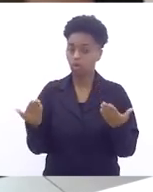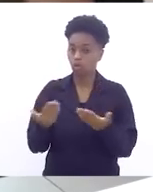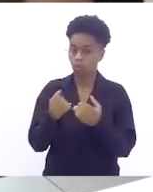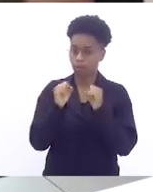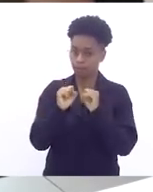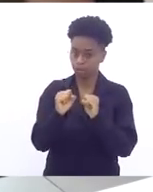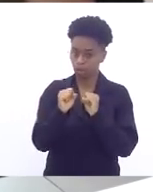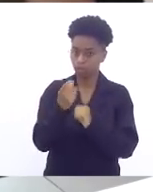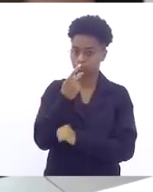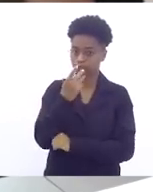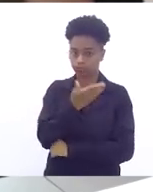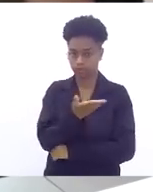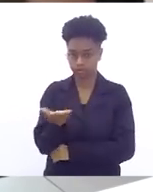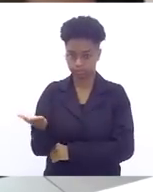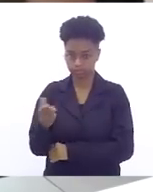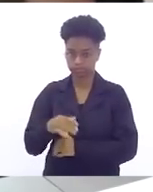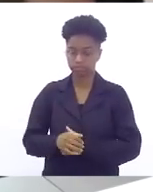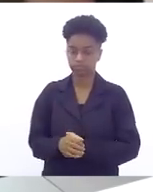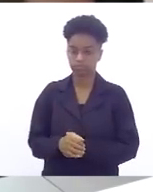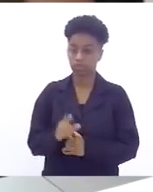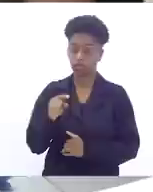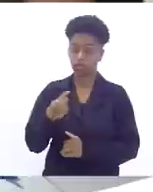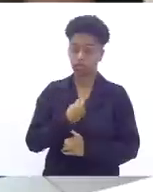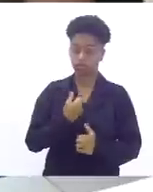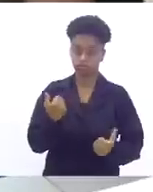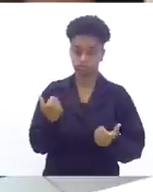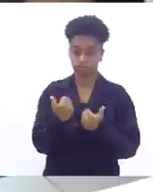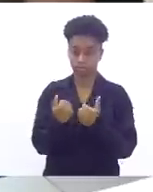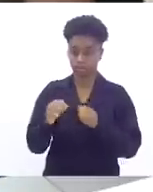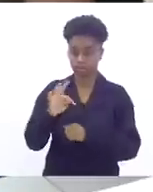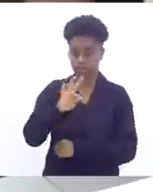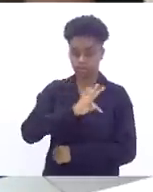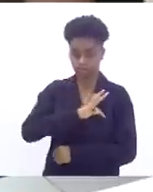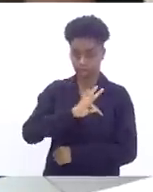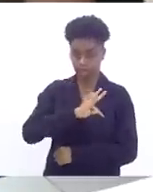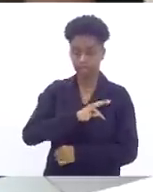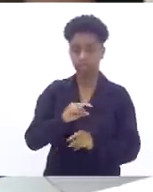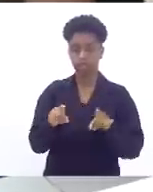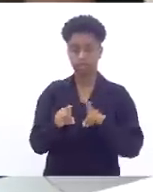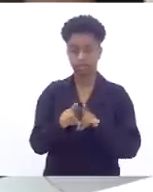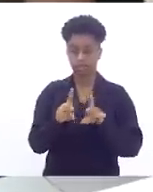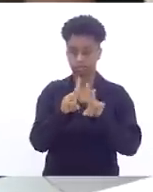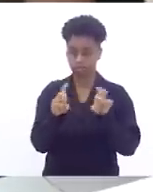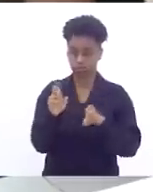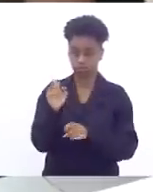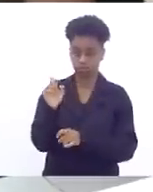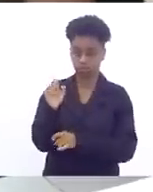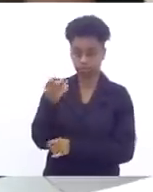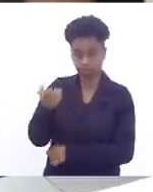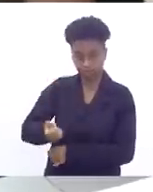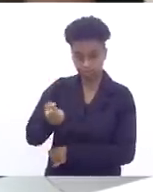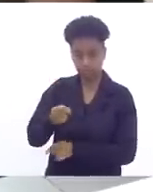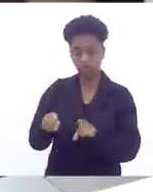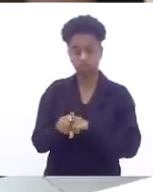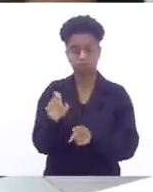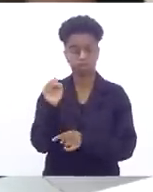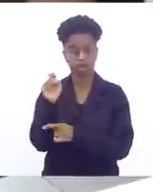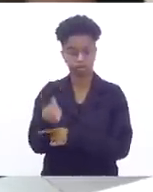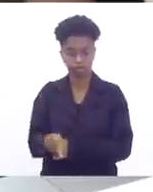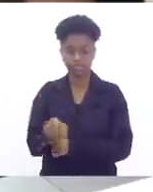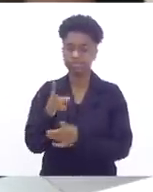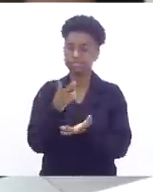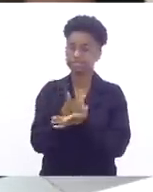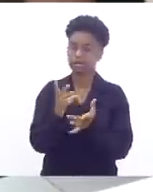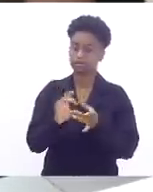te confirmar isso que a nossa assistência técnica a eles quanto a pensão e aposentadoria tá sempre